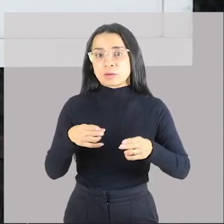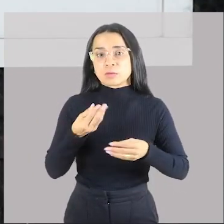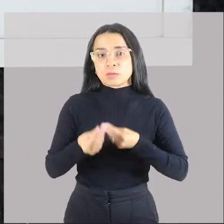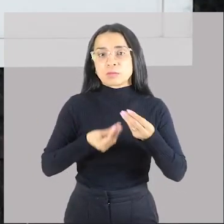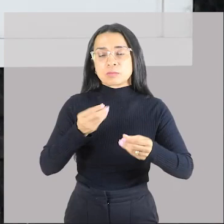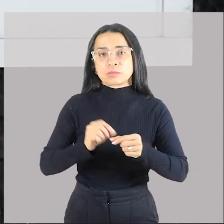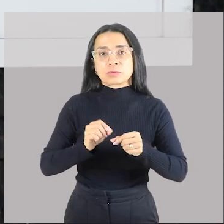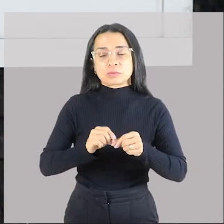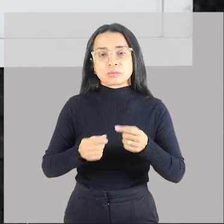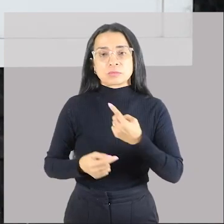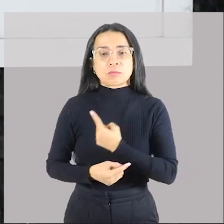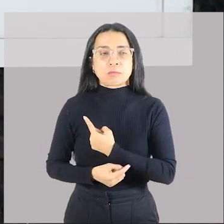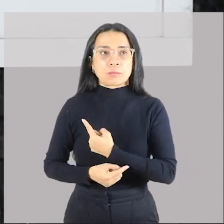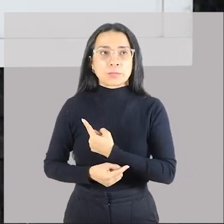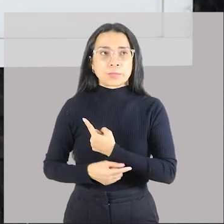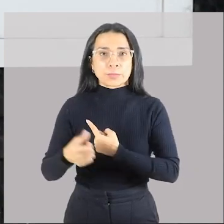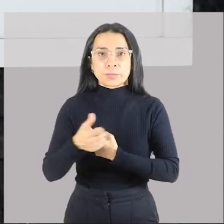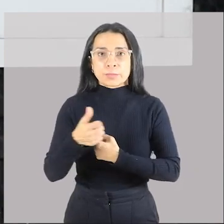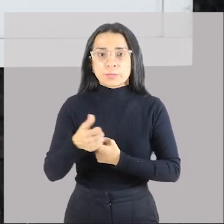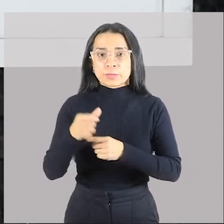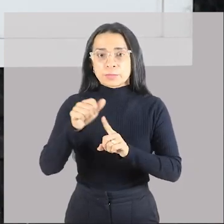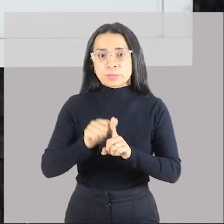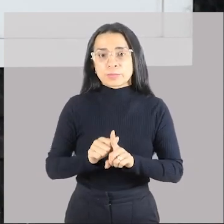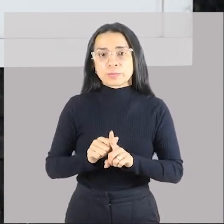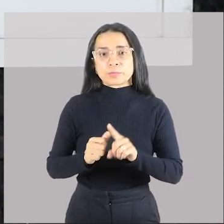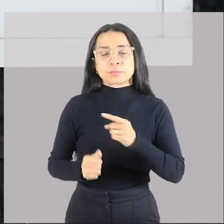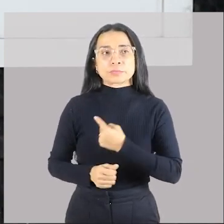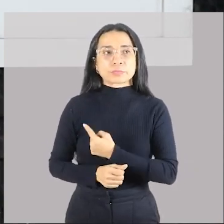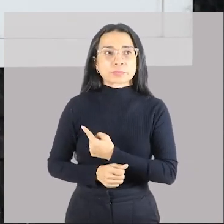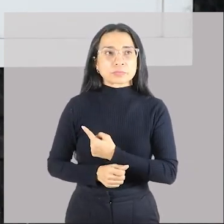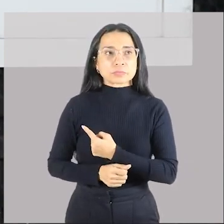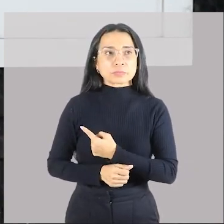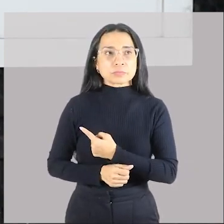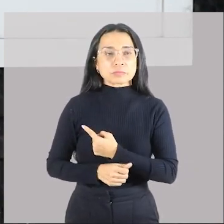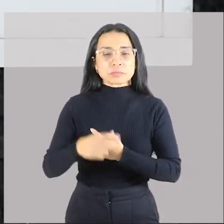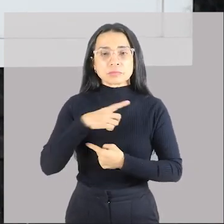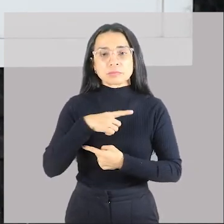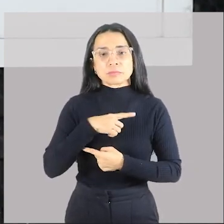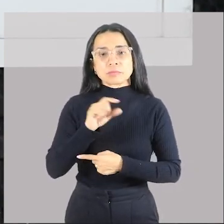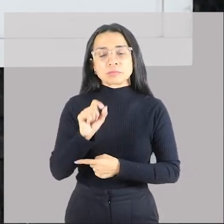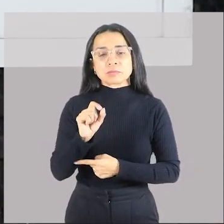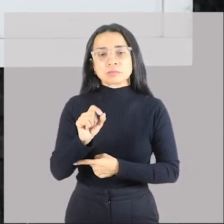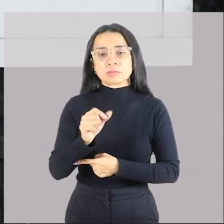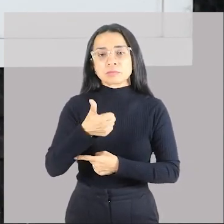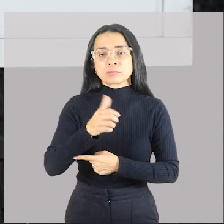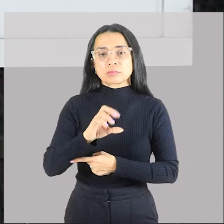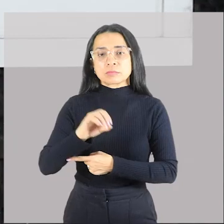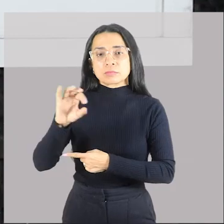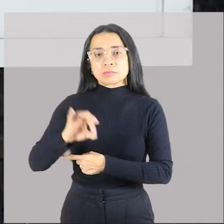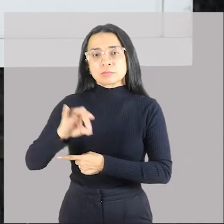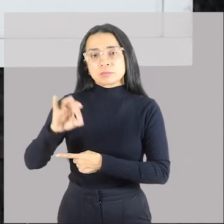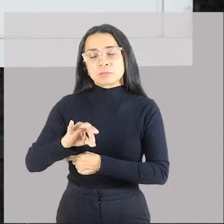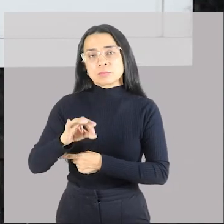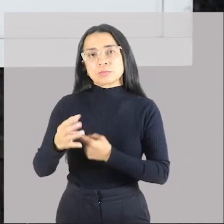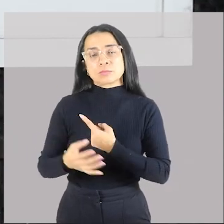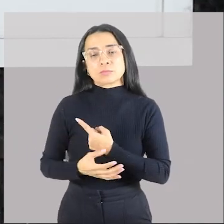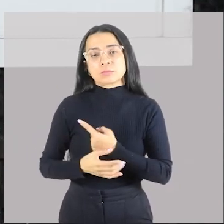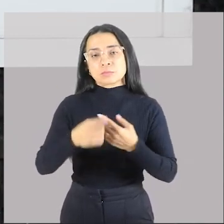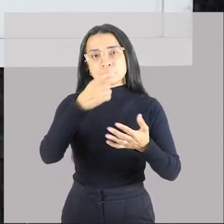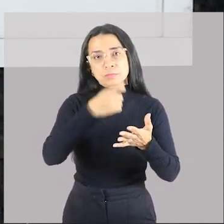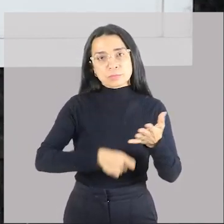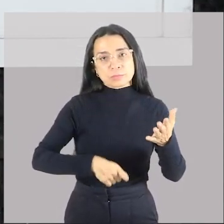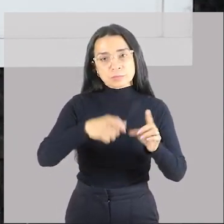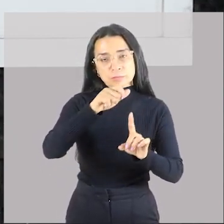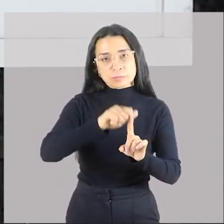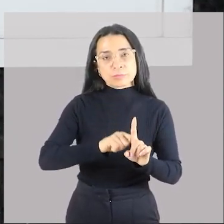aqui. Primeiro mês, você vai ter 10% é a taxa